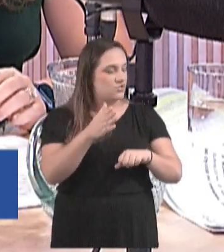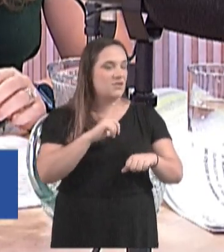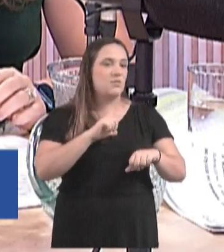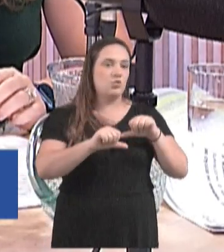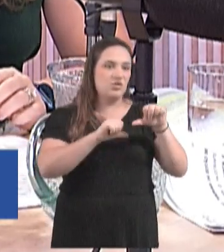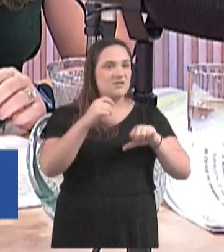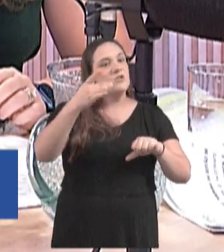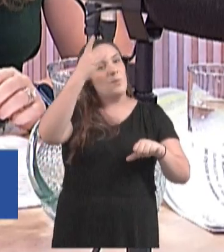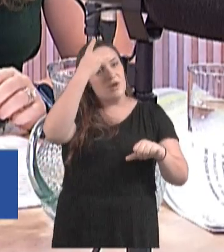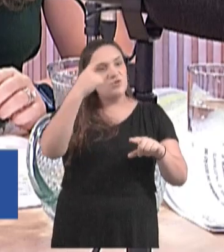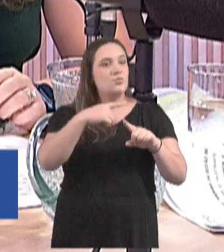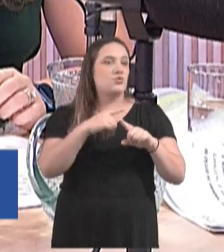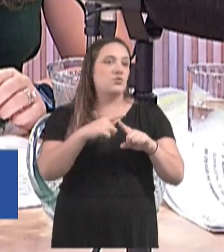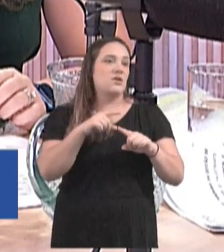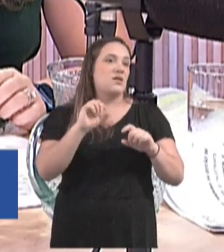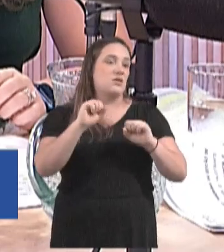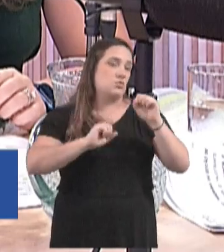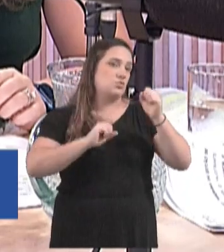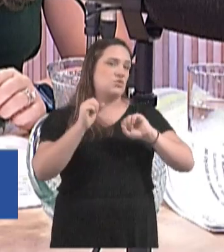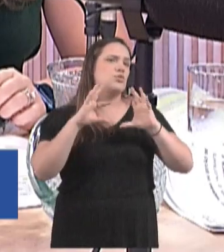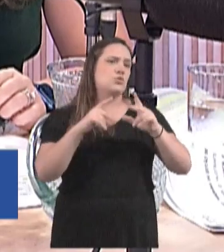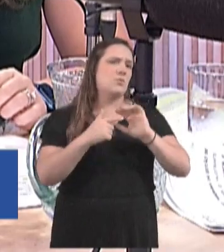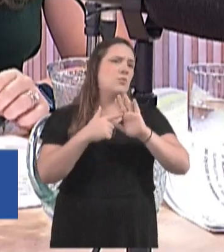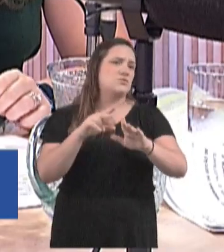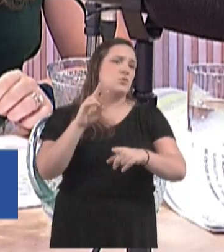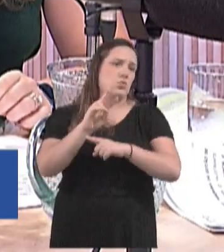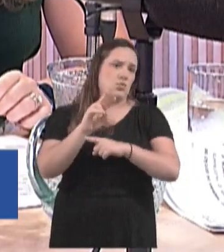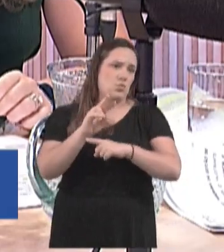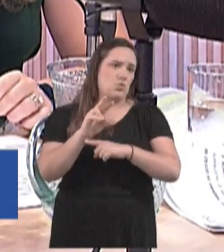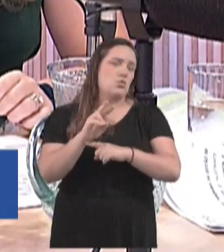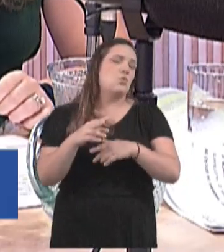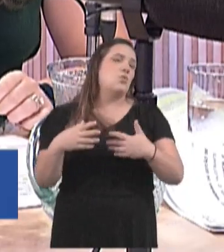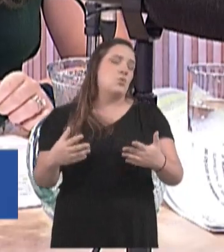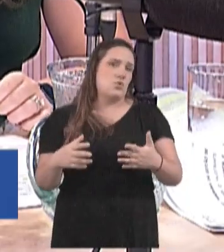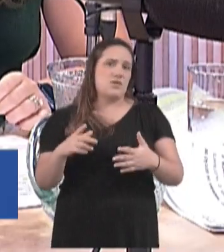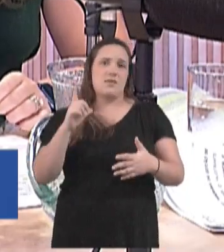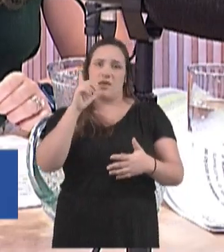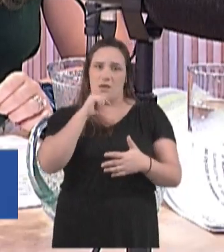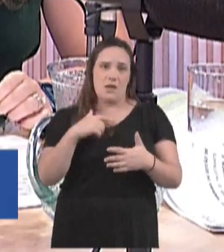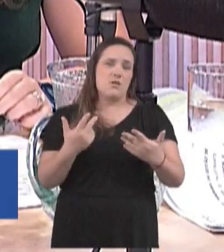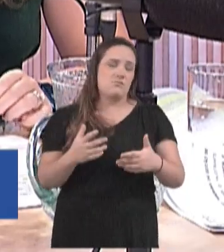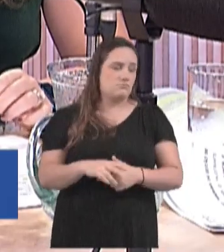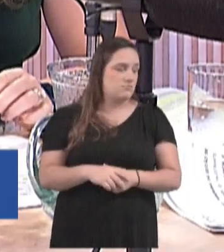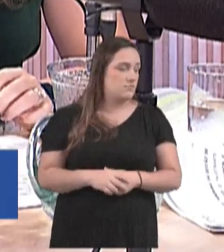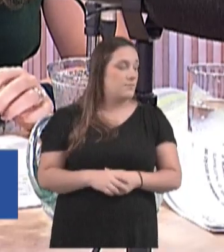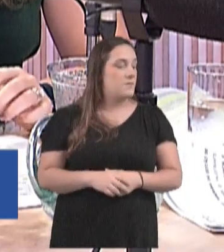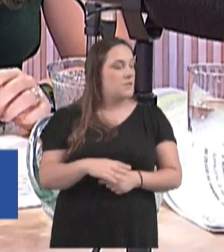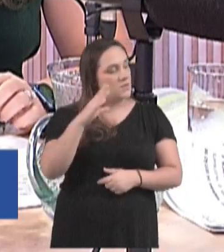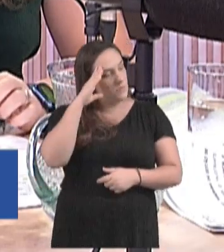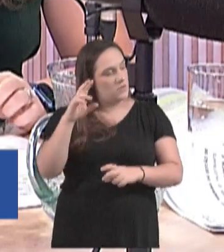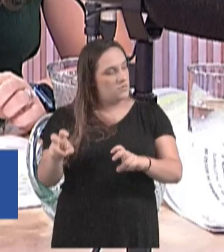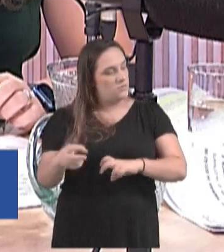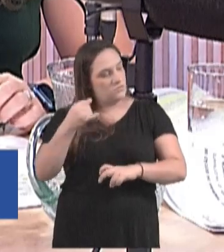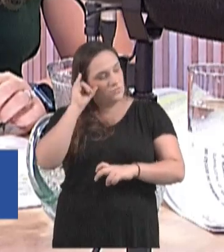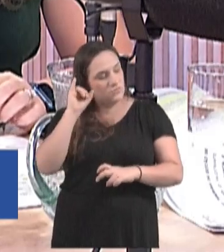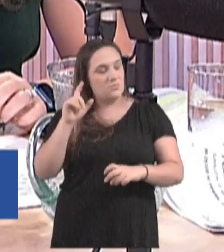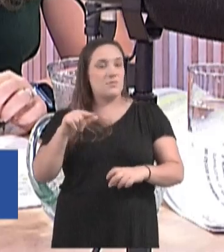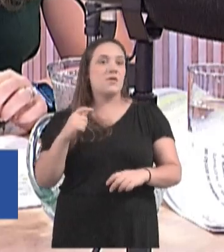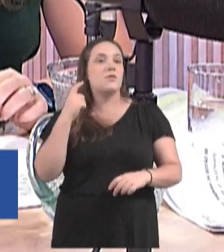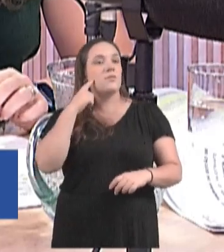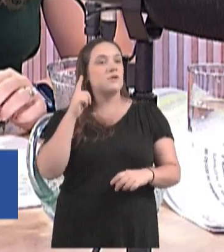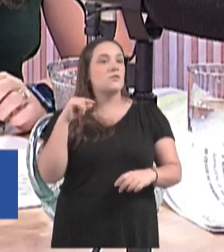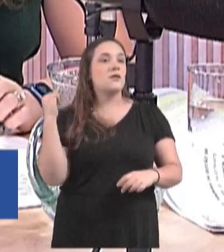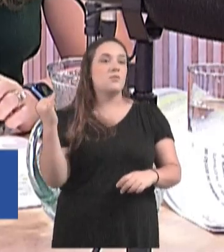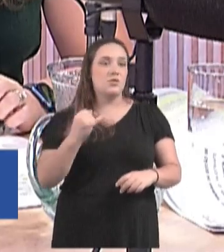também desses últimos anos, com uma preservação muito grande também por parte do produtor rural. Então, eu acho que todo mundo está trabalhando para a